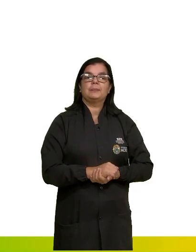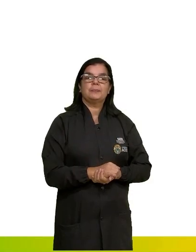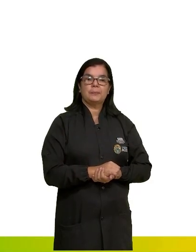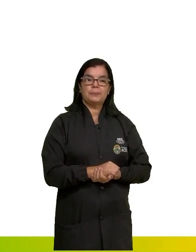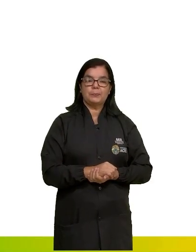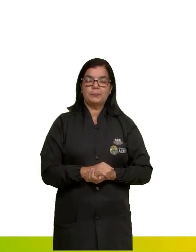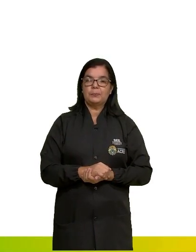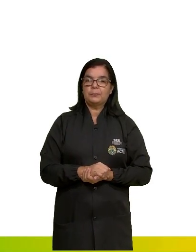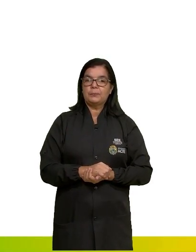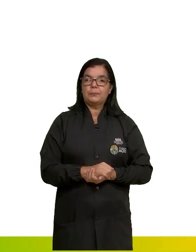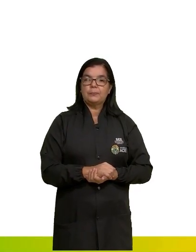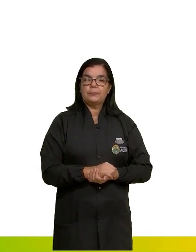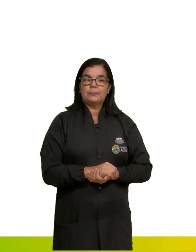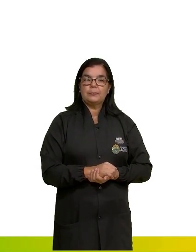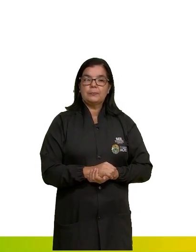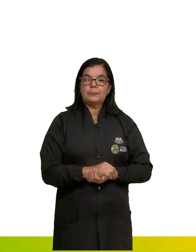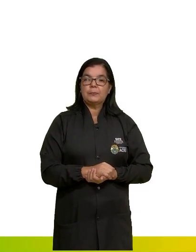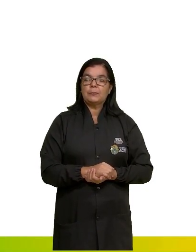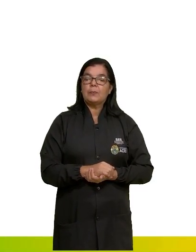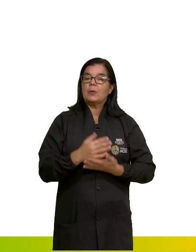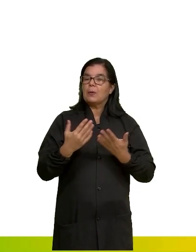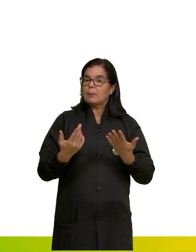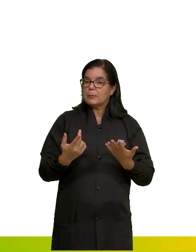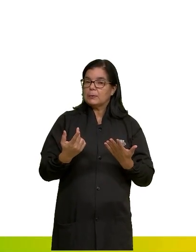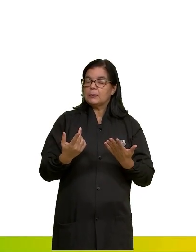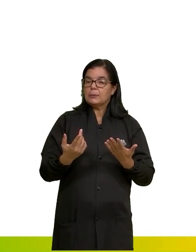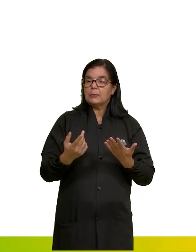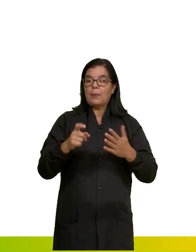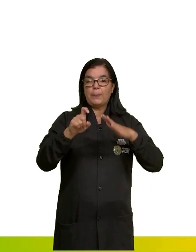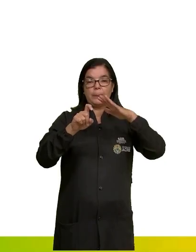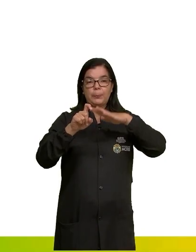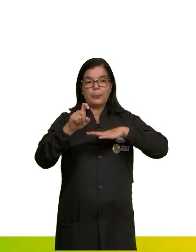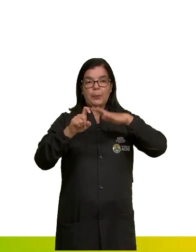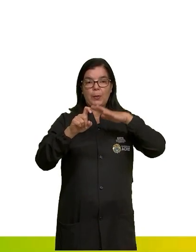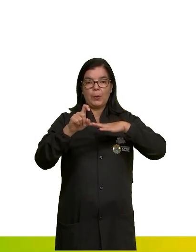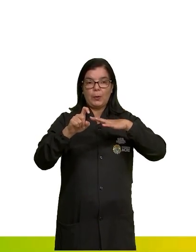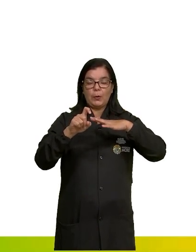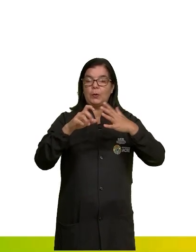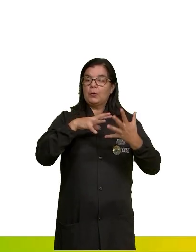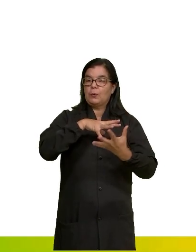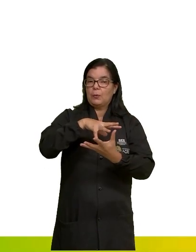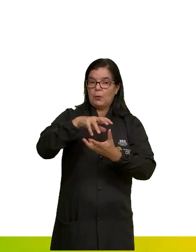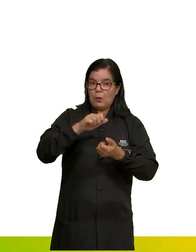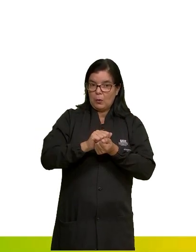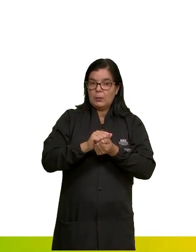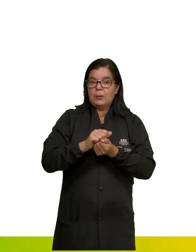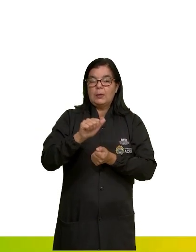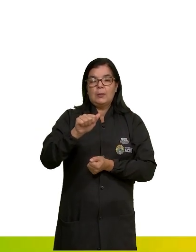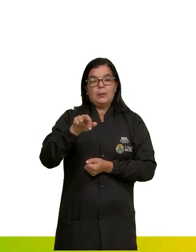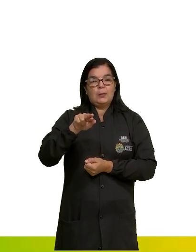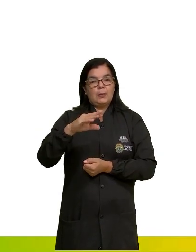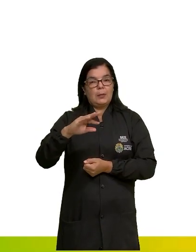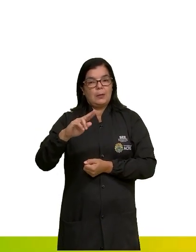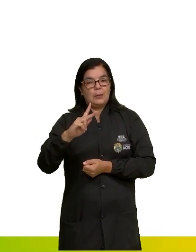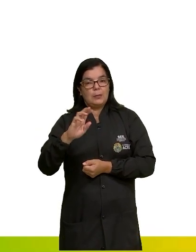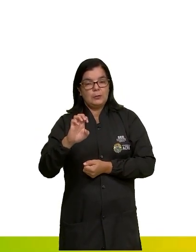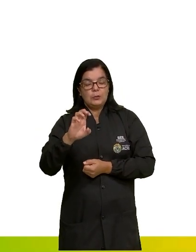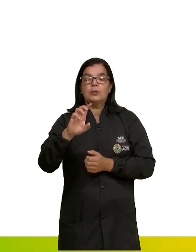fechamento do assunto. Então, mitologia, cosmologia e arqué, origem, são